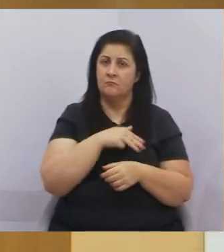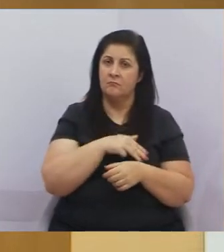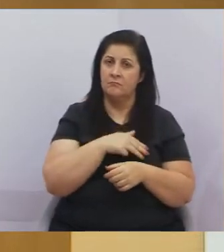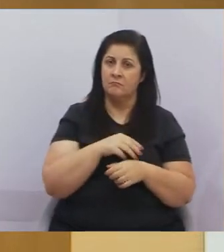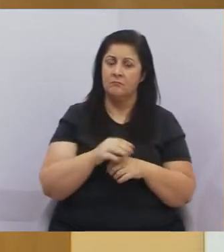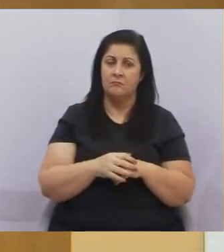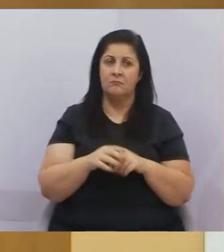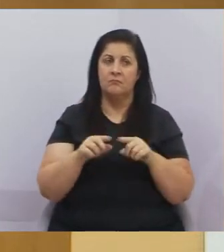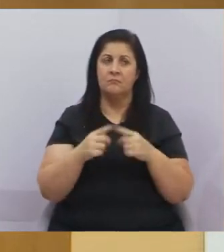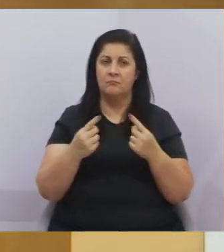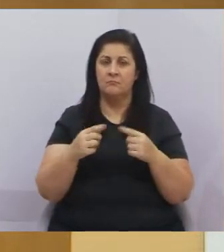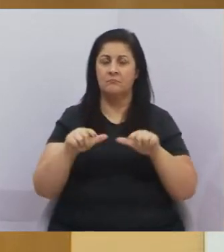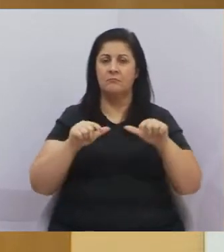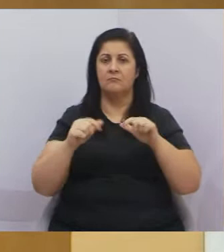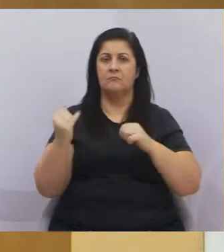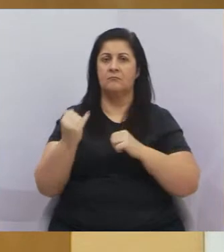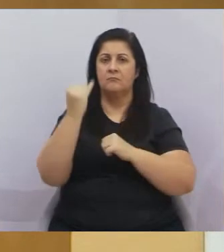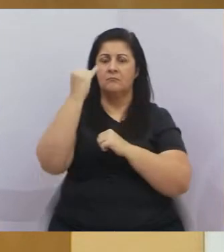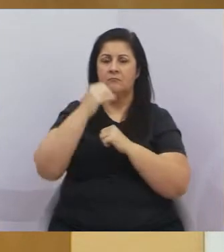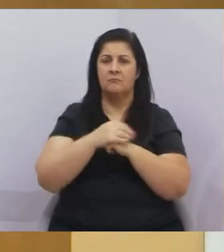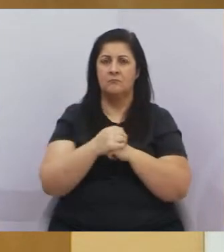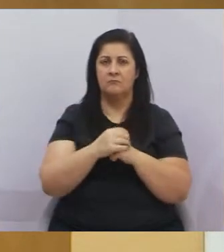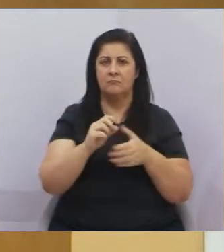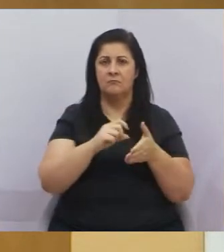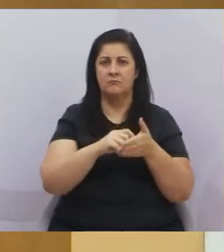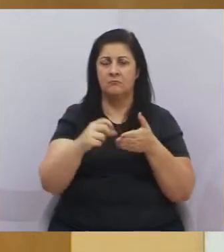relevante. Parágrafo 2º.